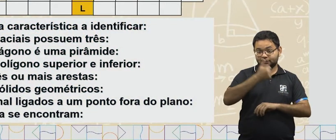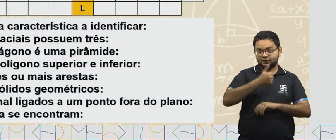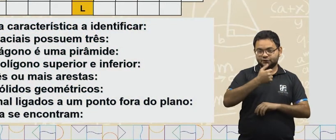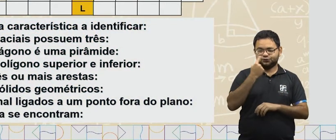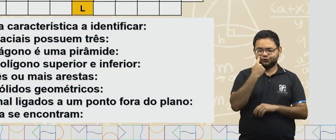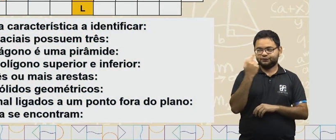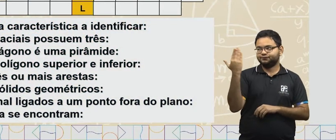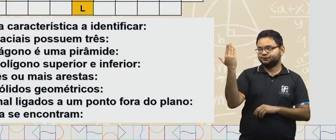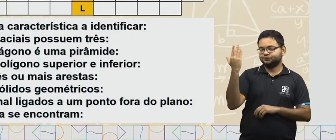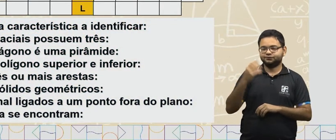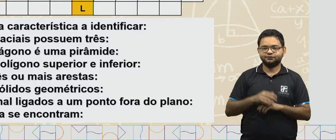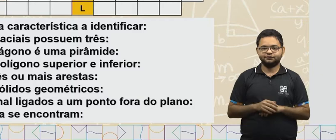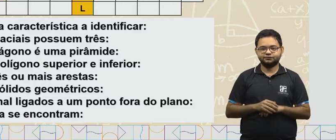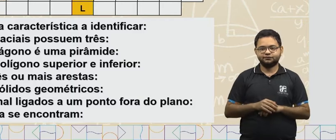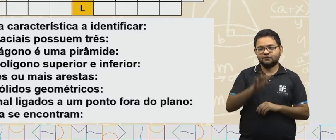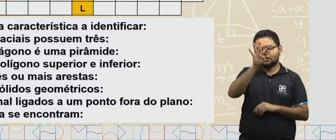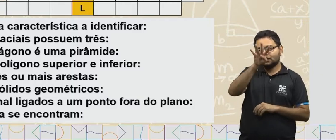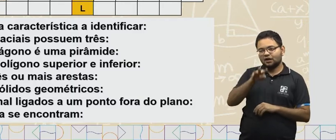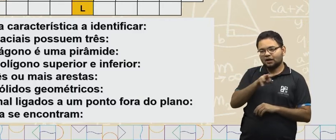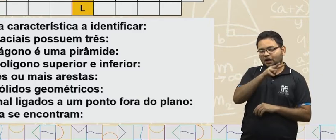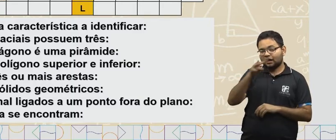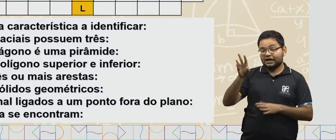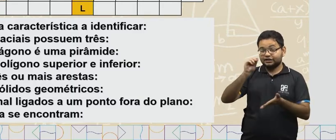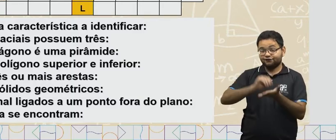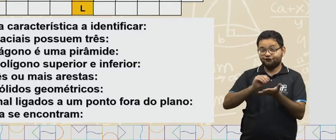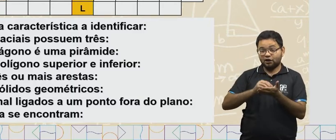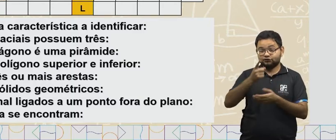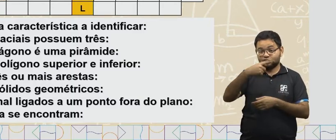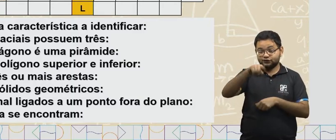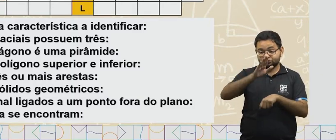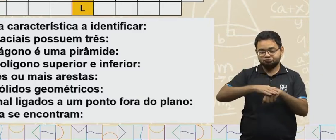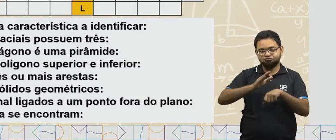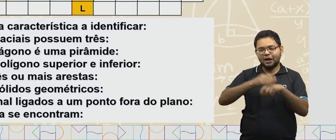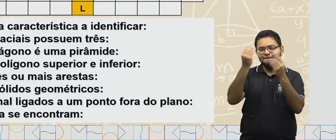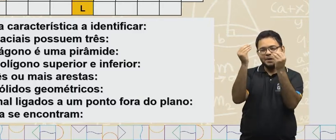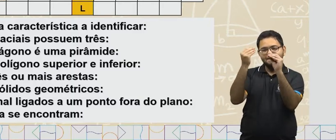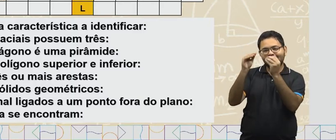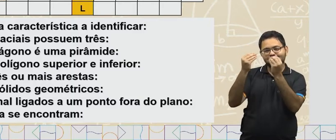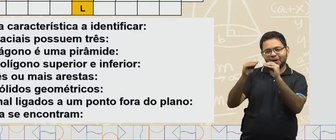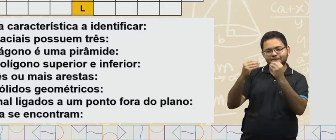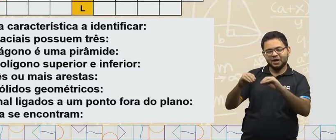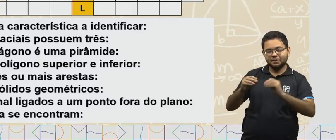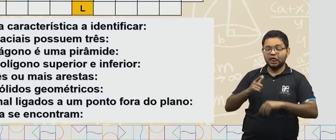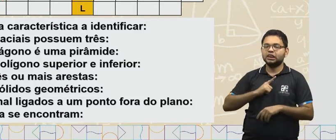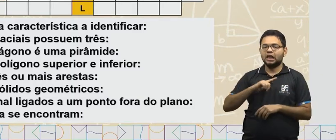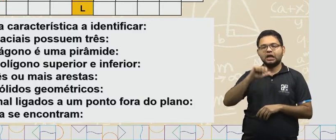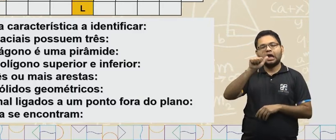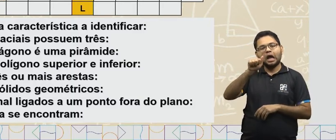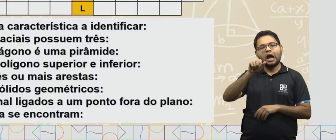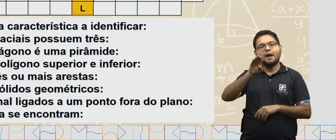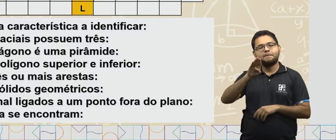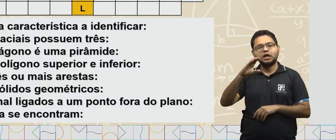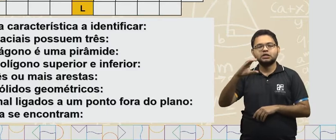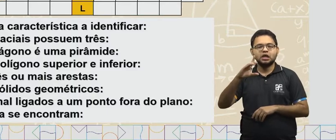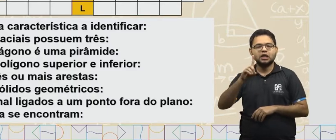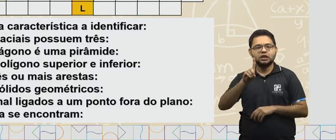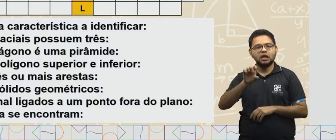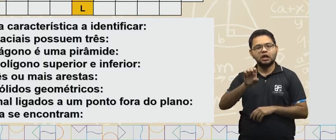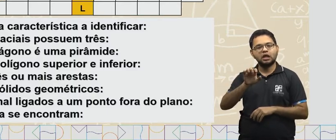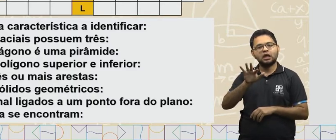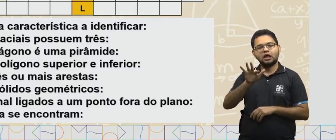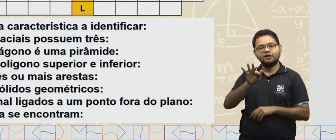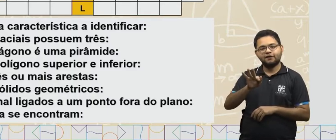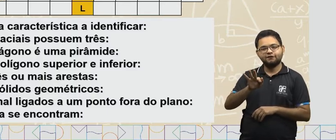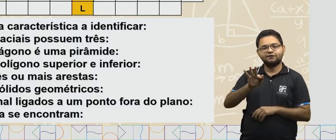Atividade número 1 na tela. Complete a cruzadinha. Olha aí, ó, nós temos letra A, letra B, letra C, letra